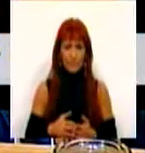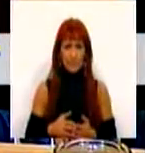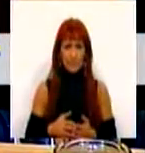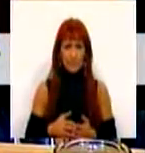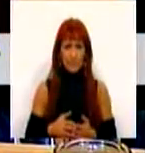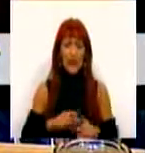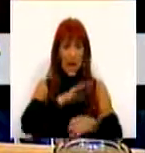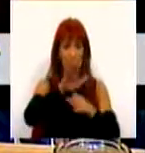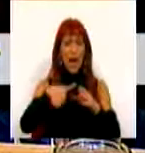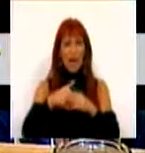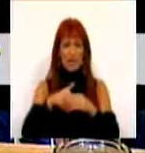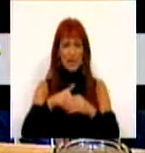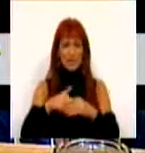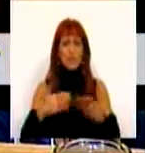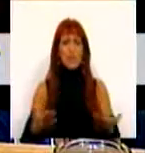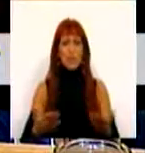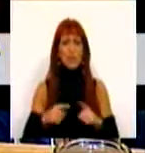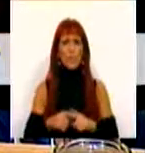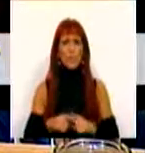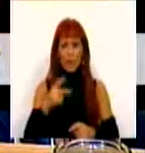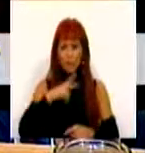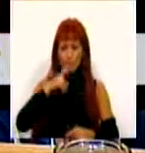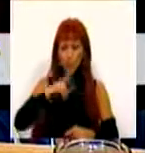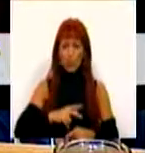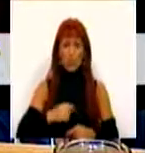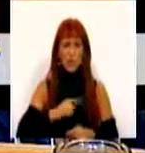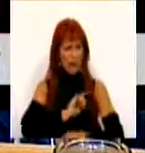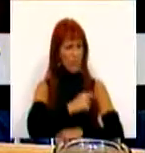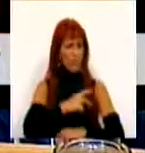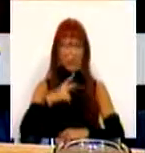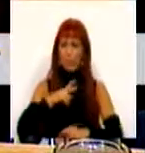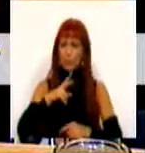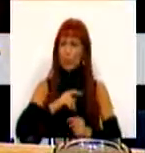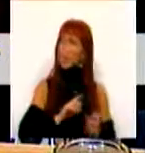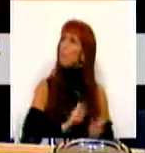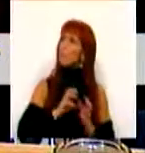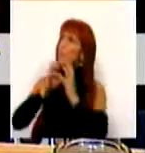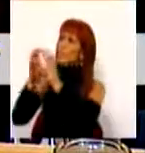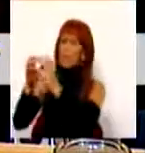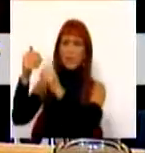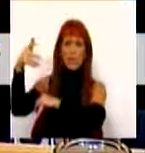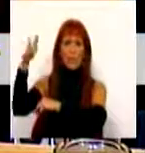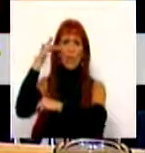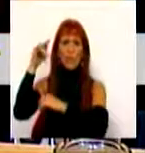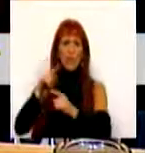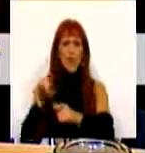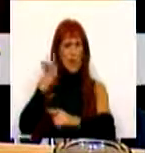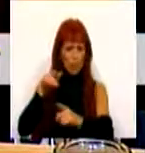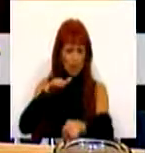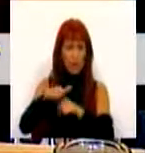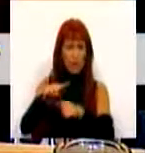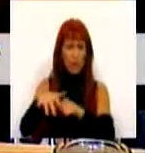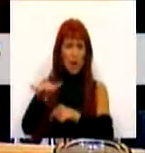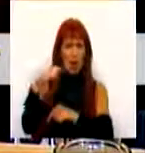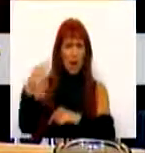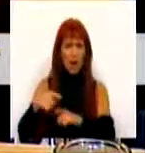a participação de Portugal em forças nacionais destacadas tem um efeito importante do